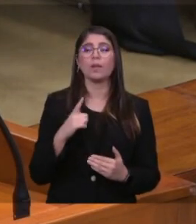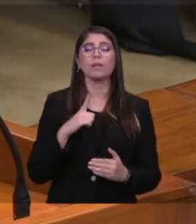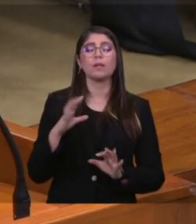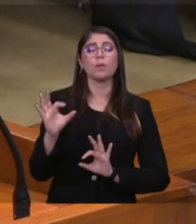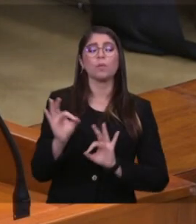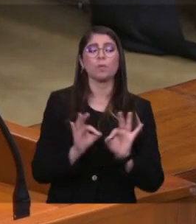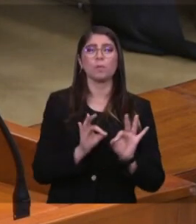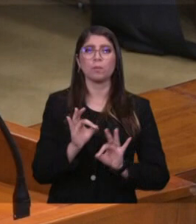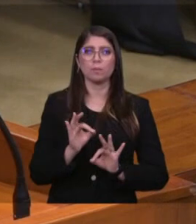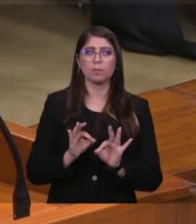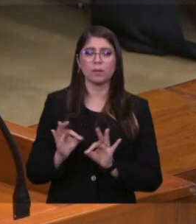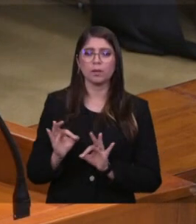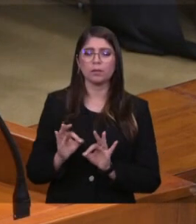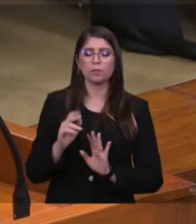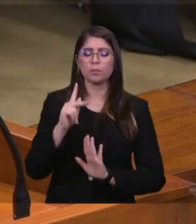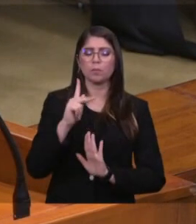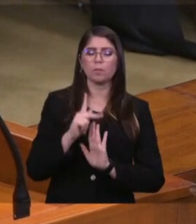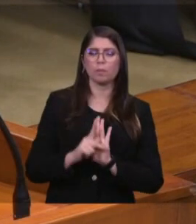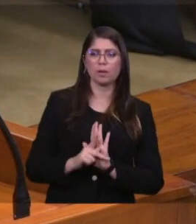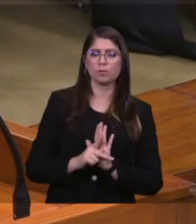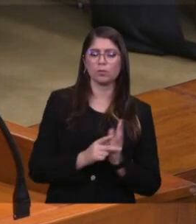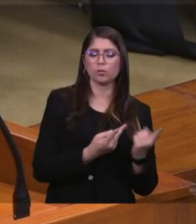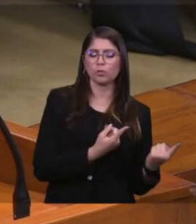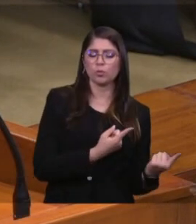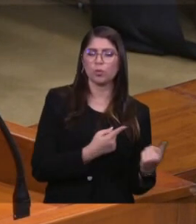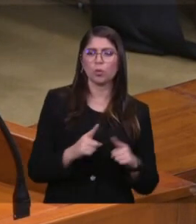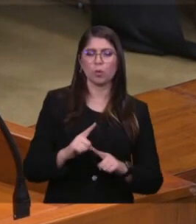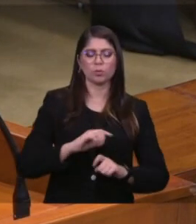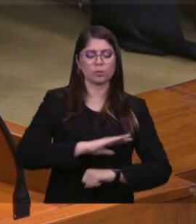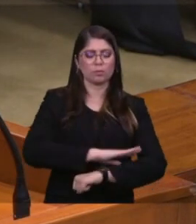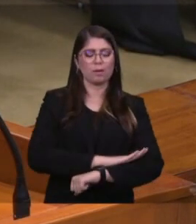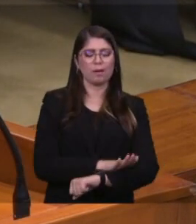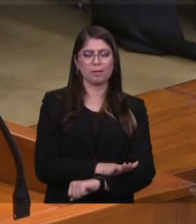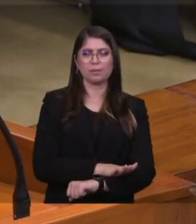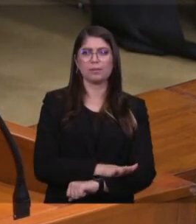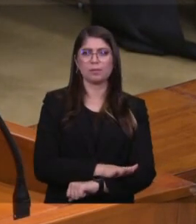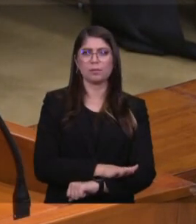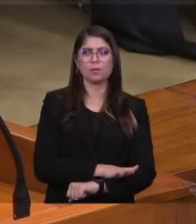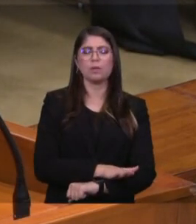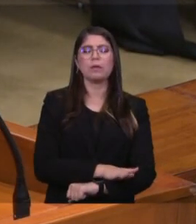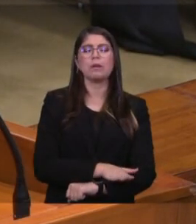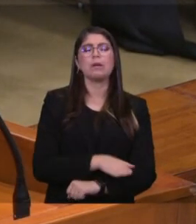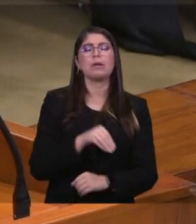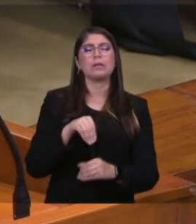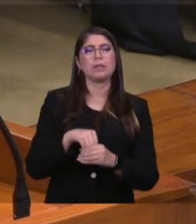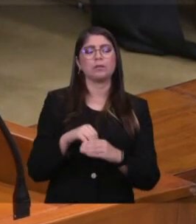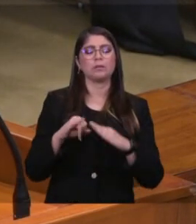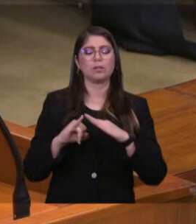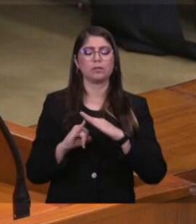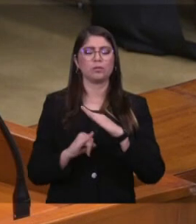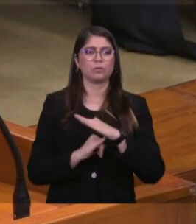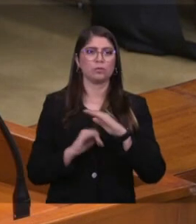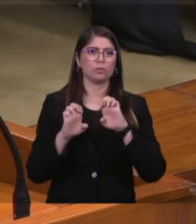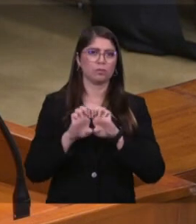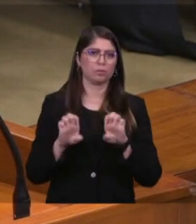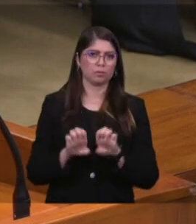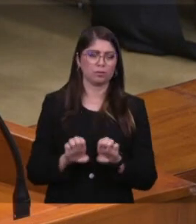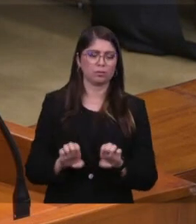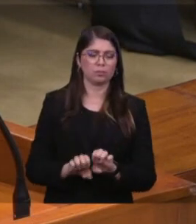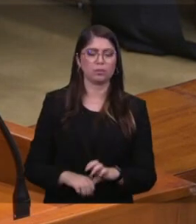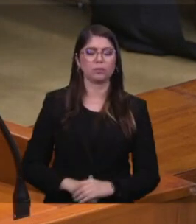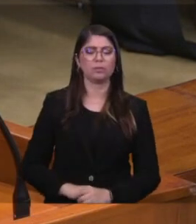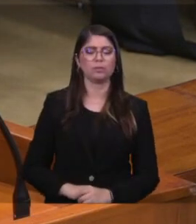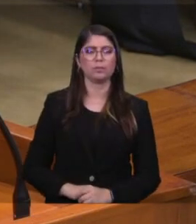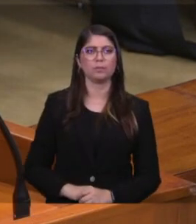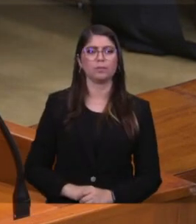plano de enfrentamento ao racismo institucional e estrutural. Quem fala é o advogado Cleúcio Santos Nunes. E para isso, pela